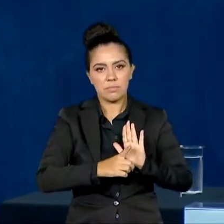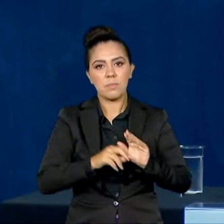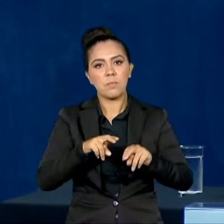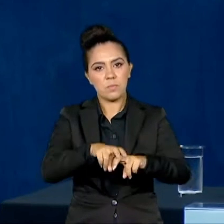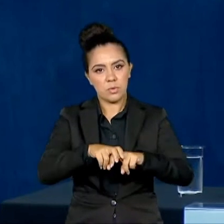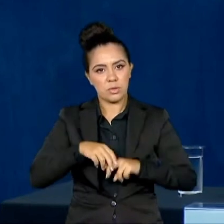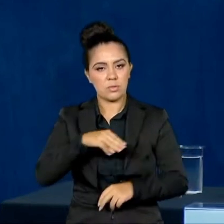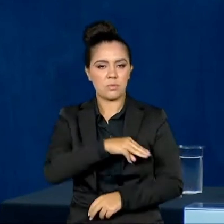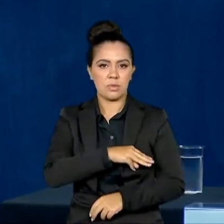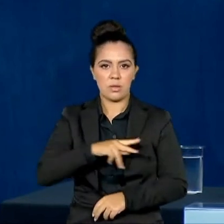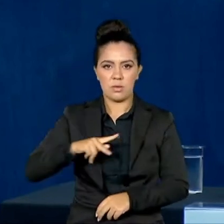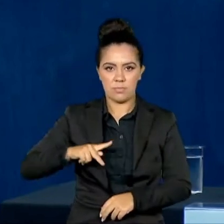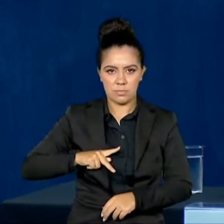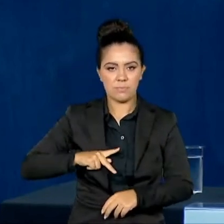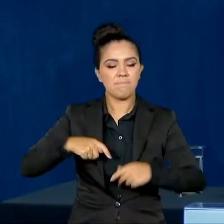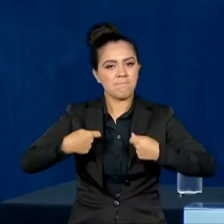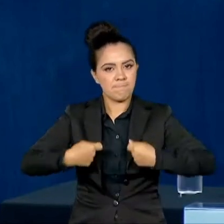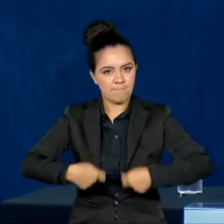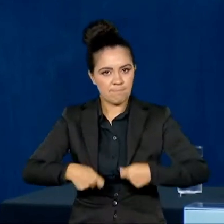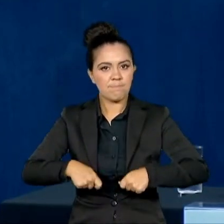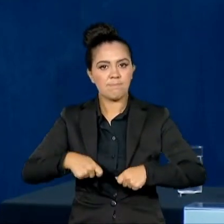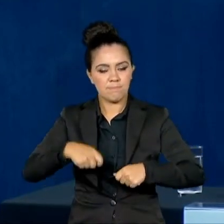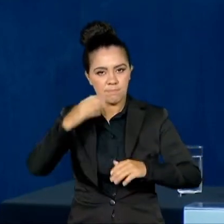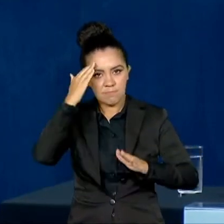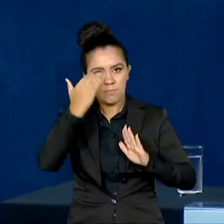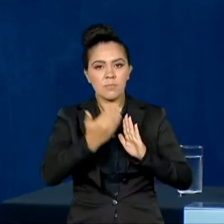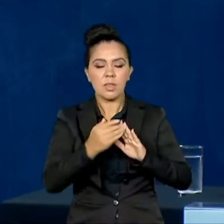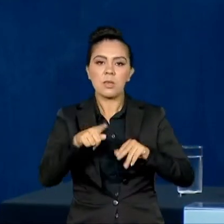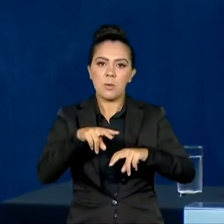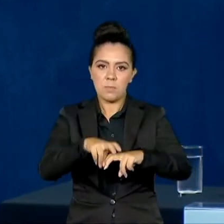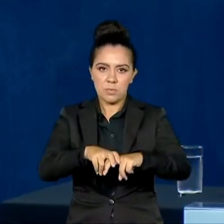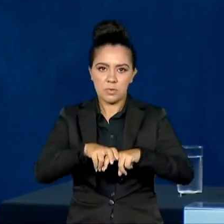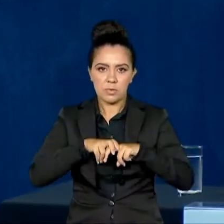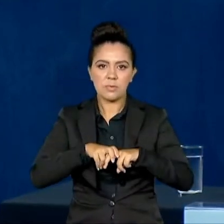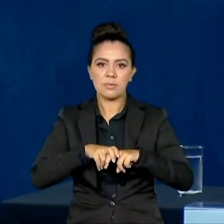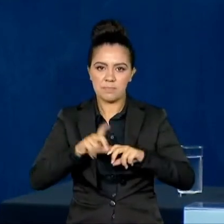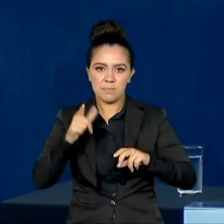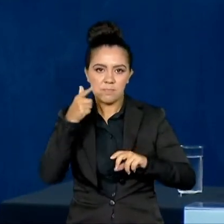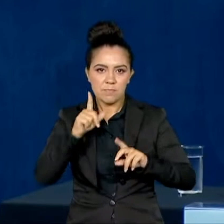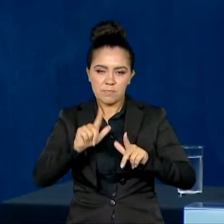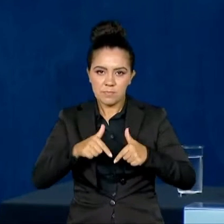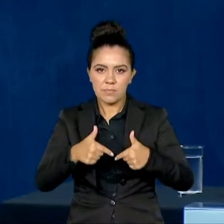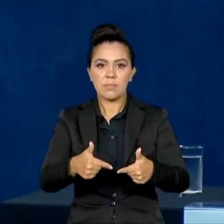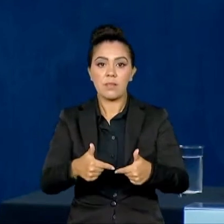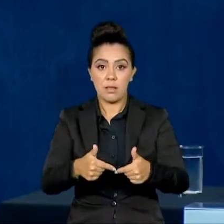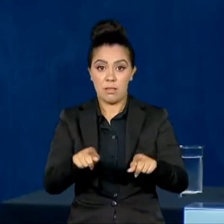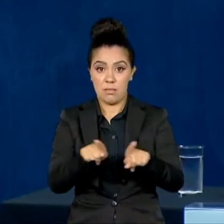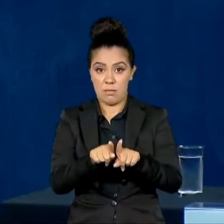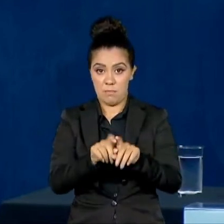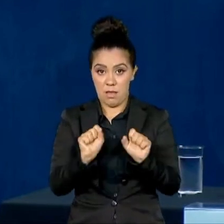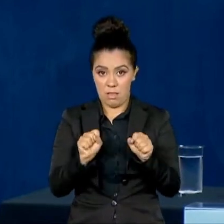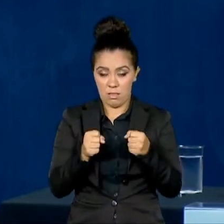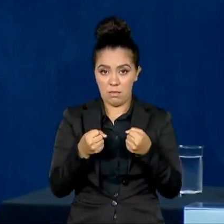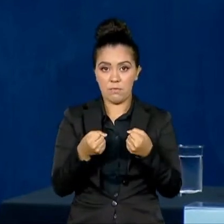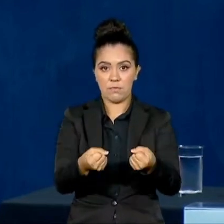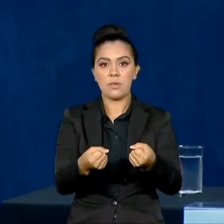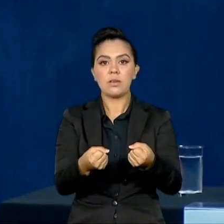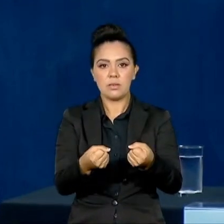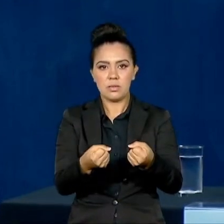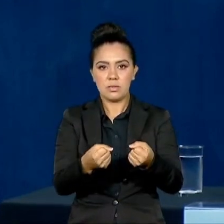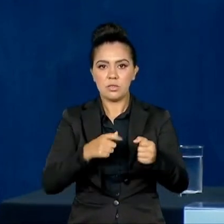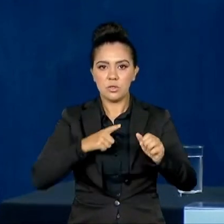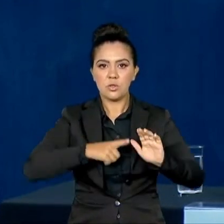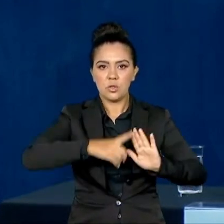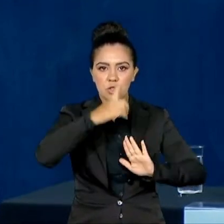Ministério Público deve ater-se, e é isso o que lhe incumbe propiciar. A defesa constante dos direitos